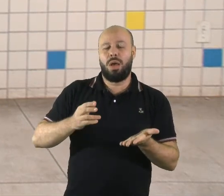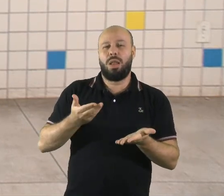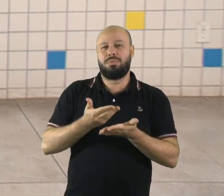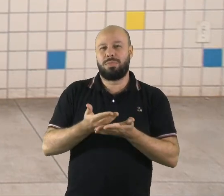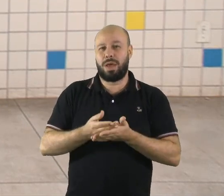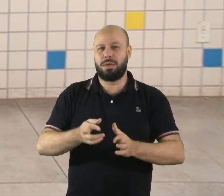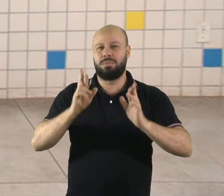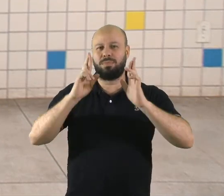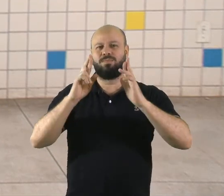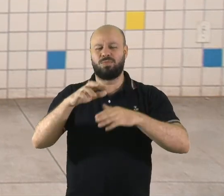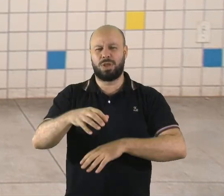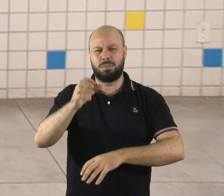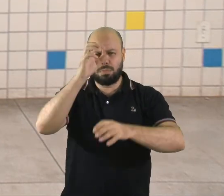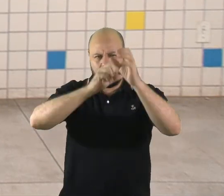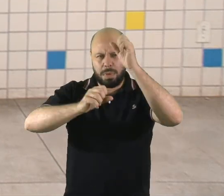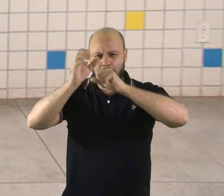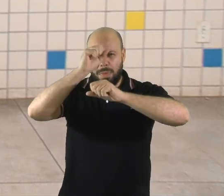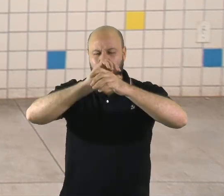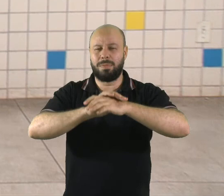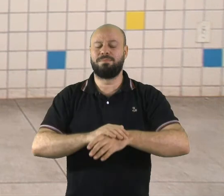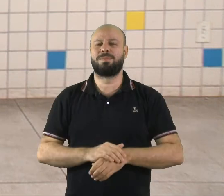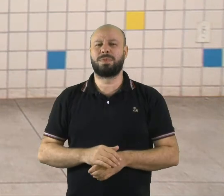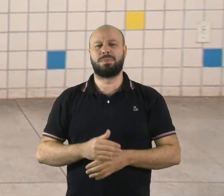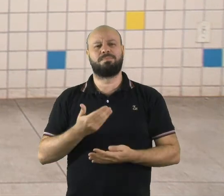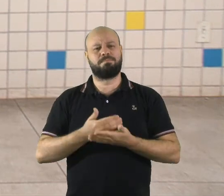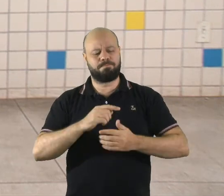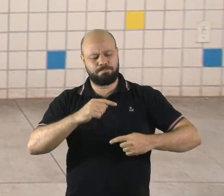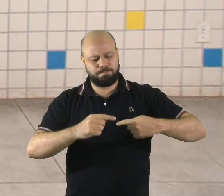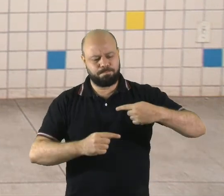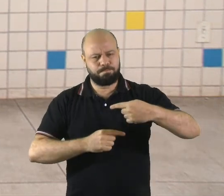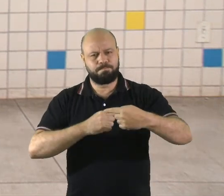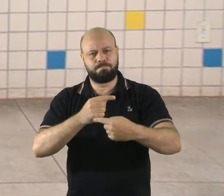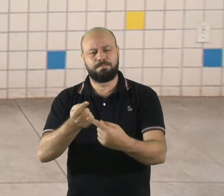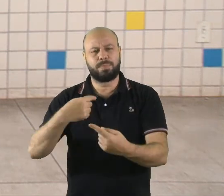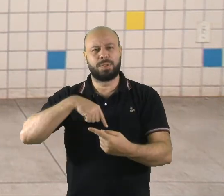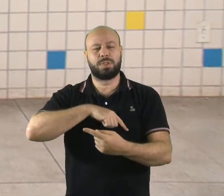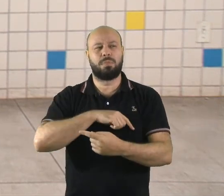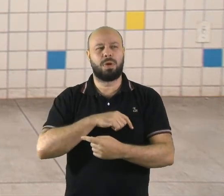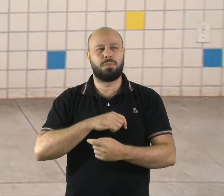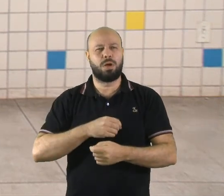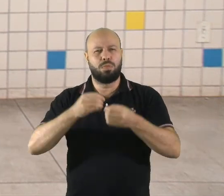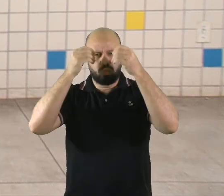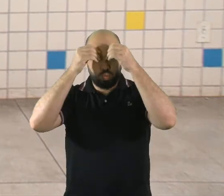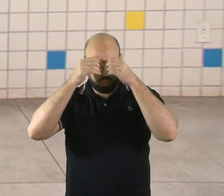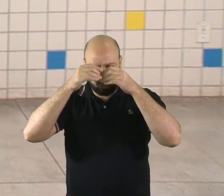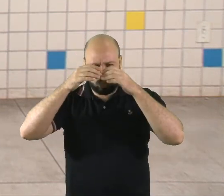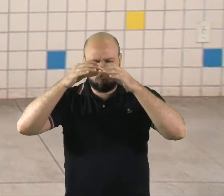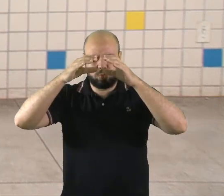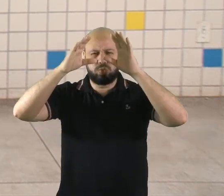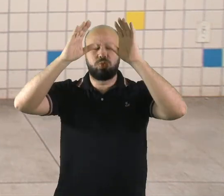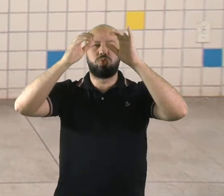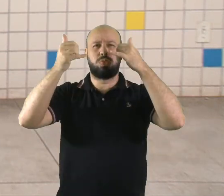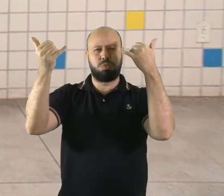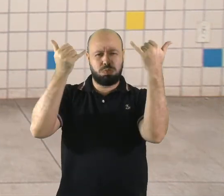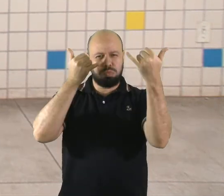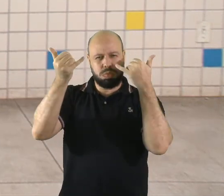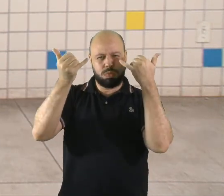aprendido mais ainda. Cada aula que passa, nós vamos enriquecendo as nossas